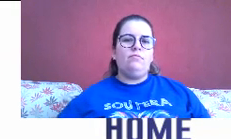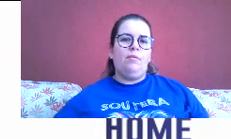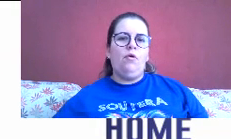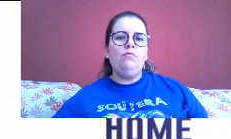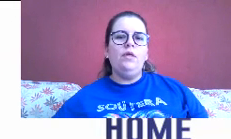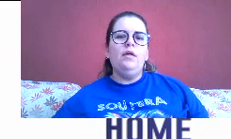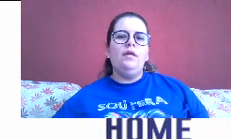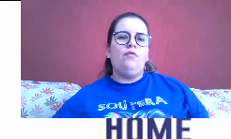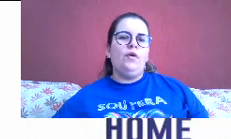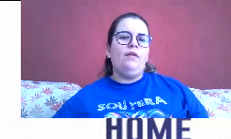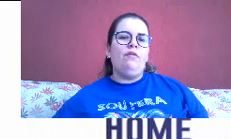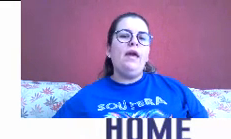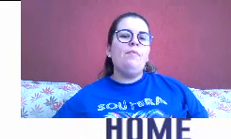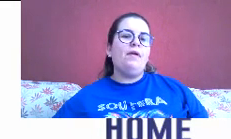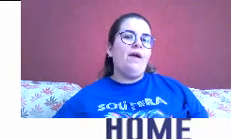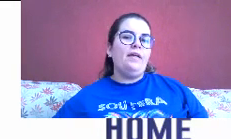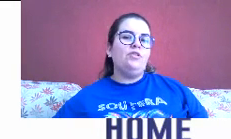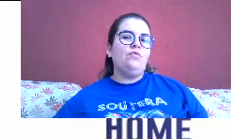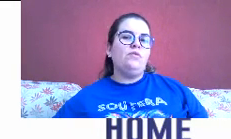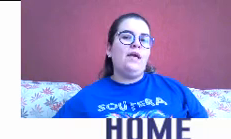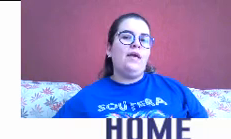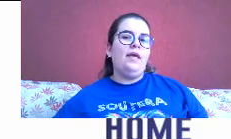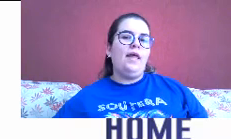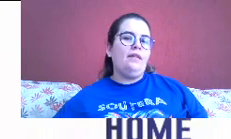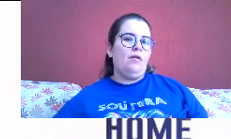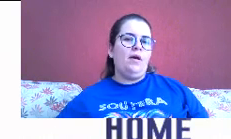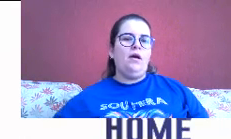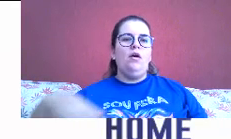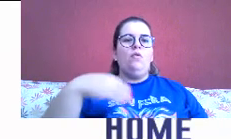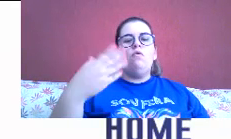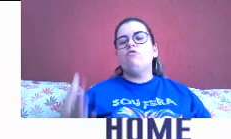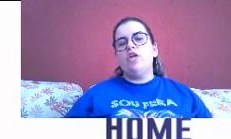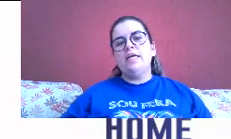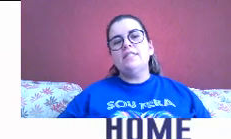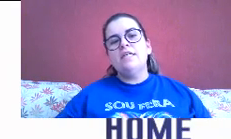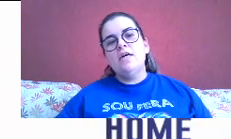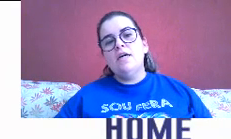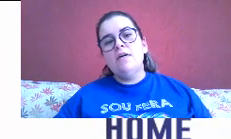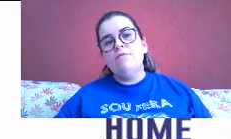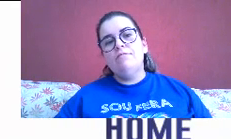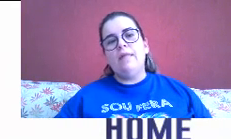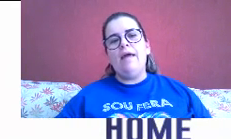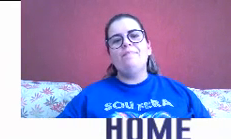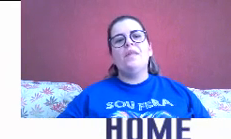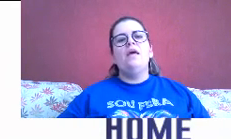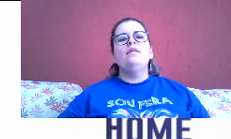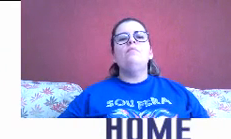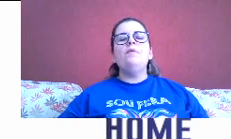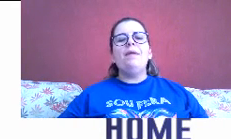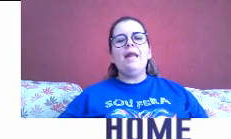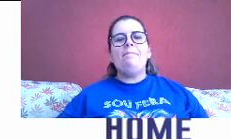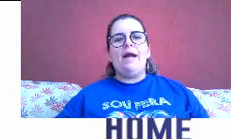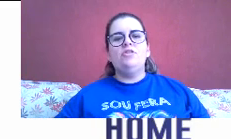texto Tá bom eu vou querer ver porque vai que a gente consegue aí né ter uma concurso de redação né